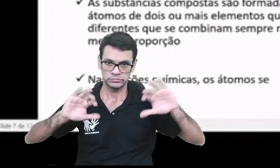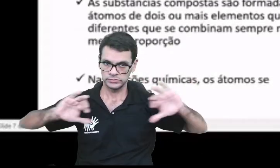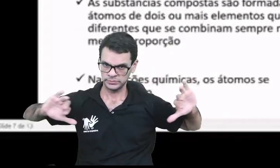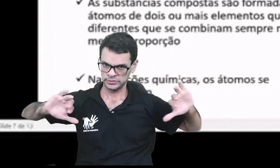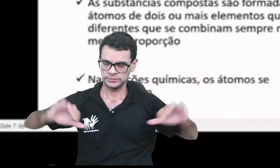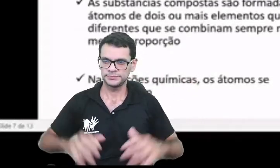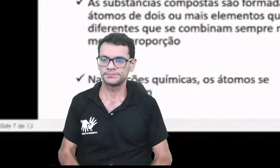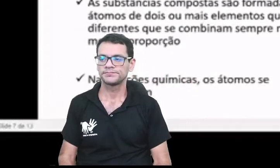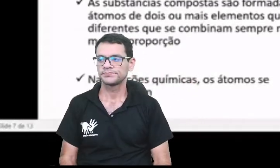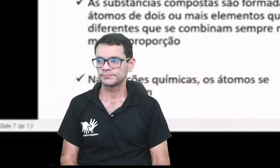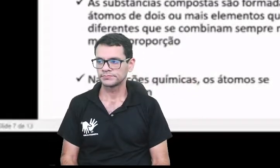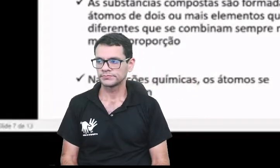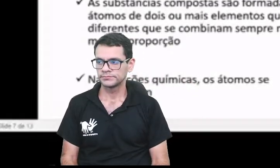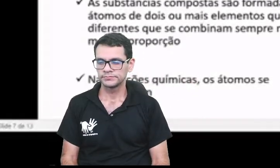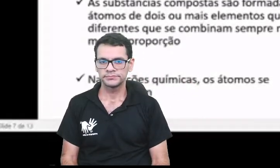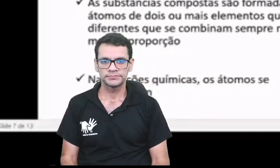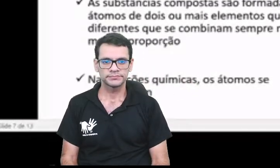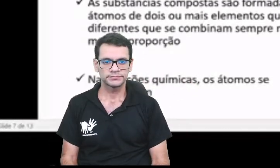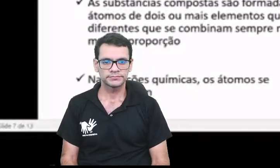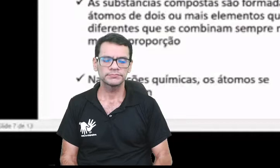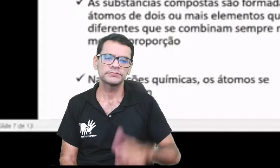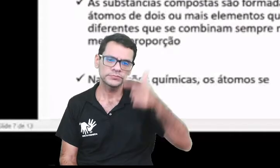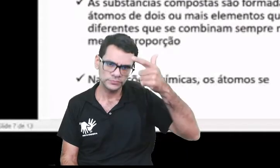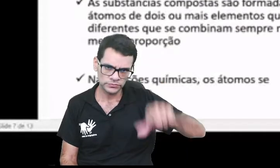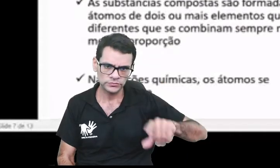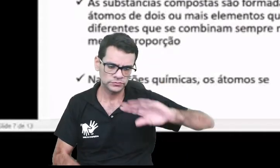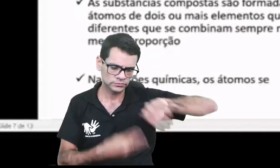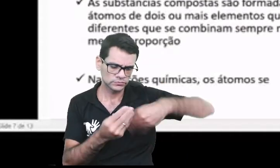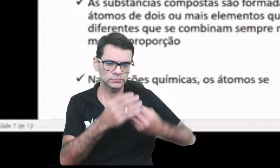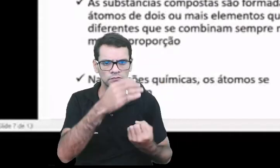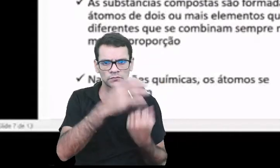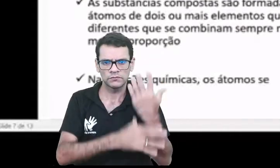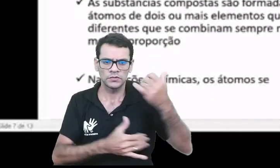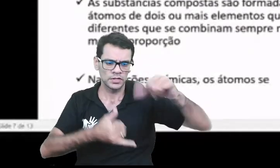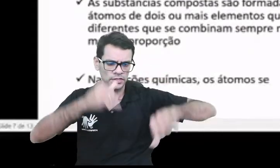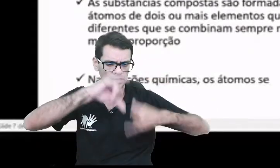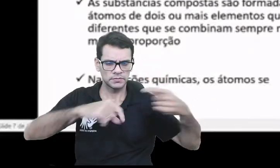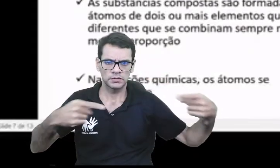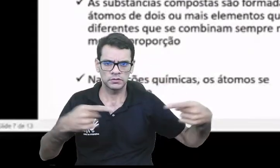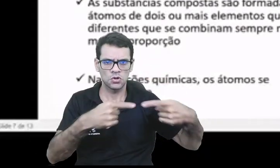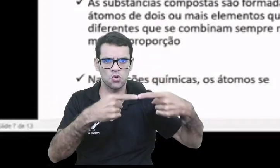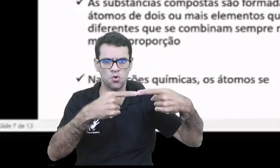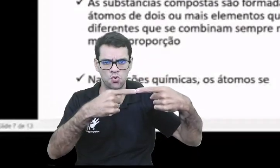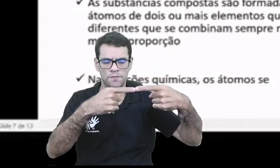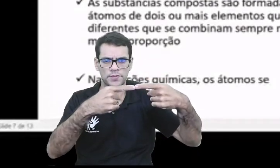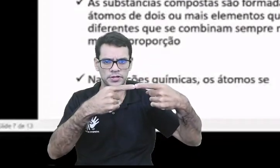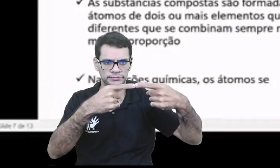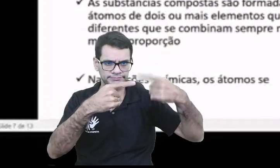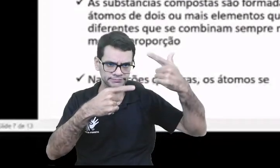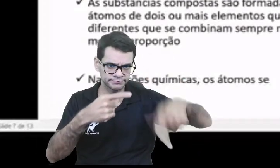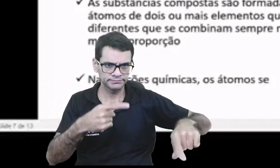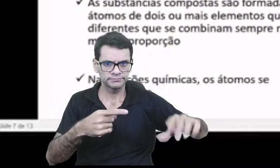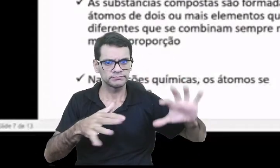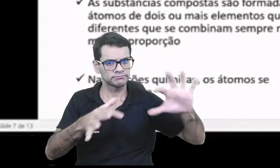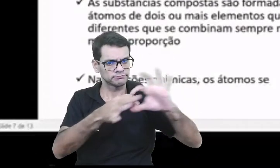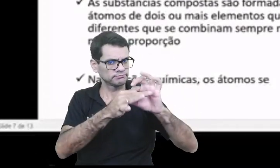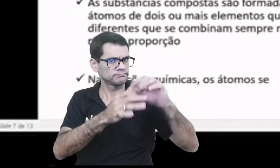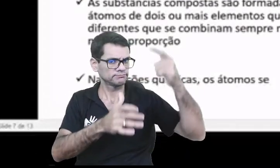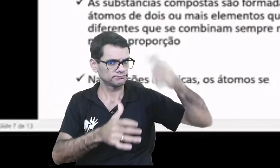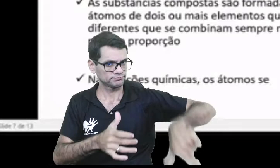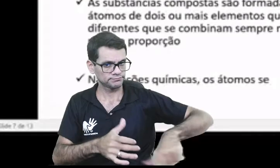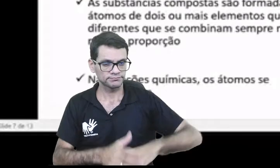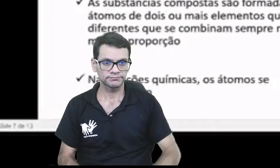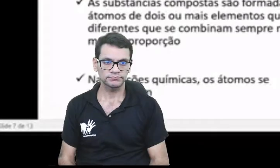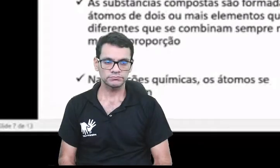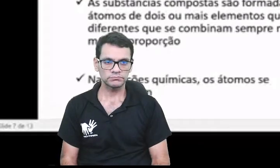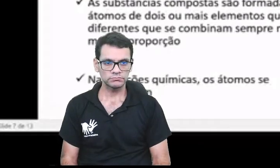né? E aí, de novo, as reações químicas, os átomos se combinam, se recombinam, se rearranjam,